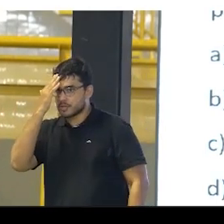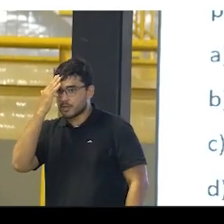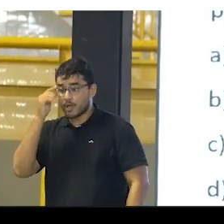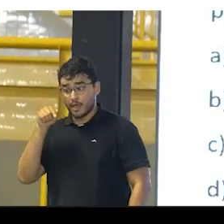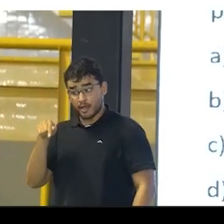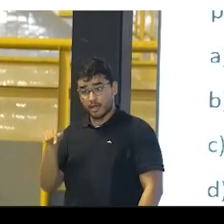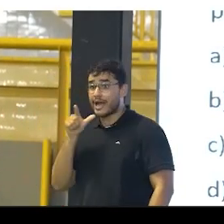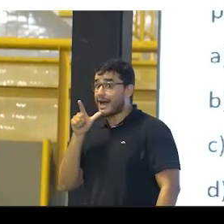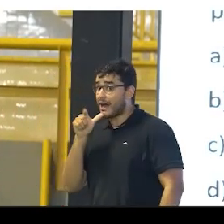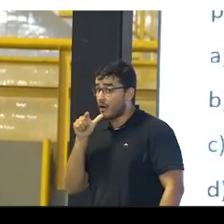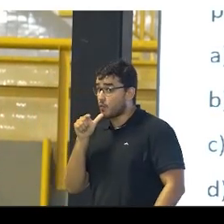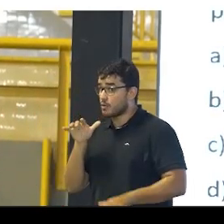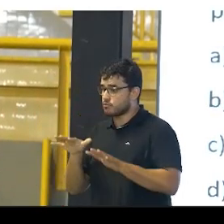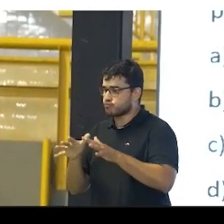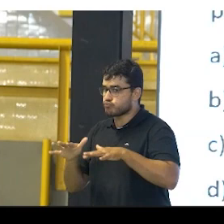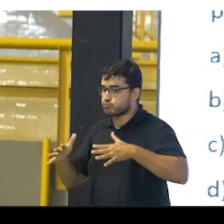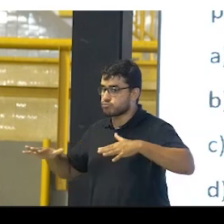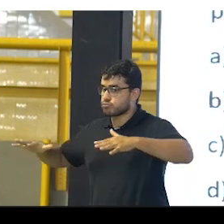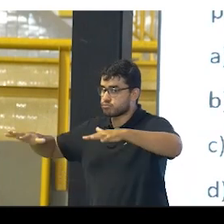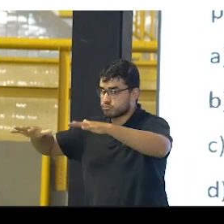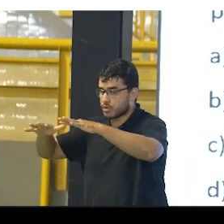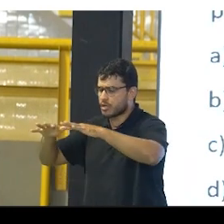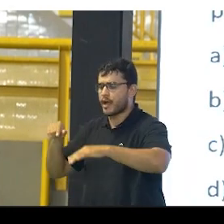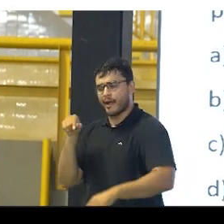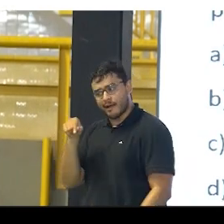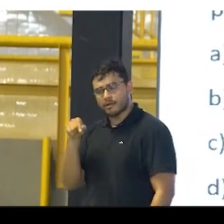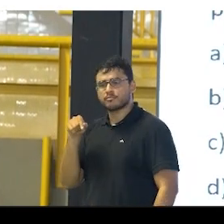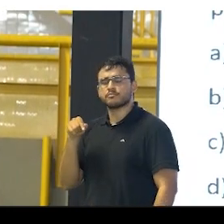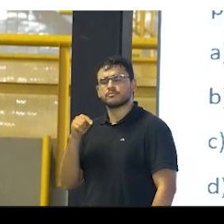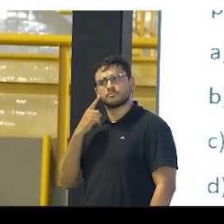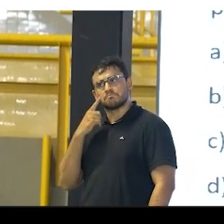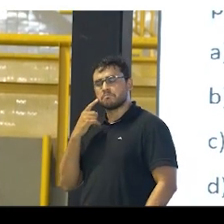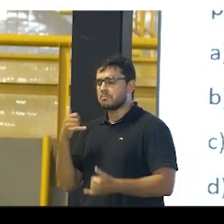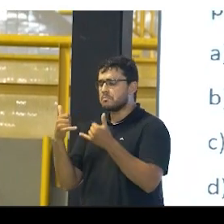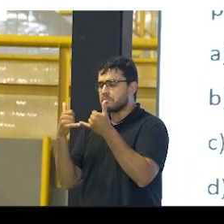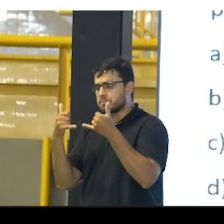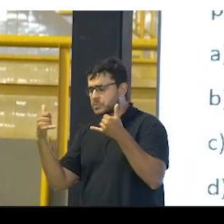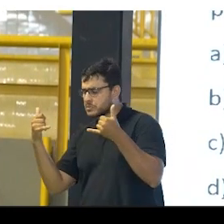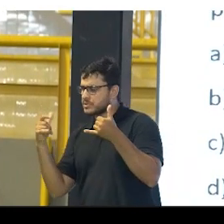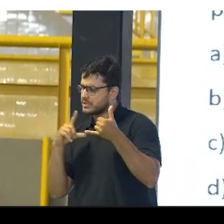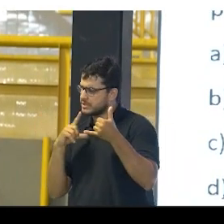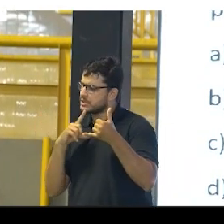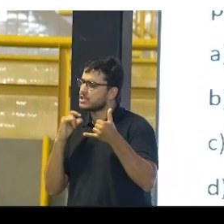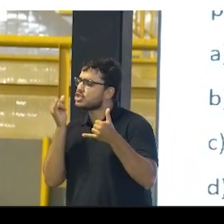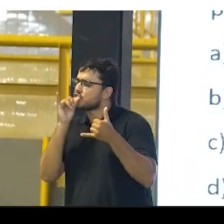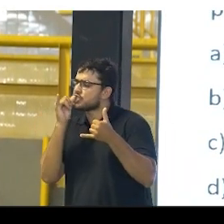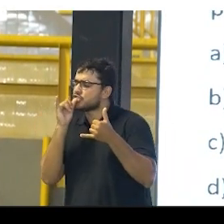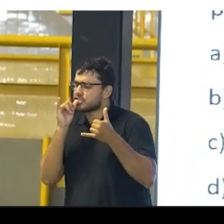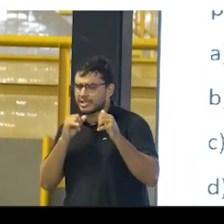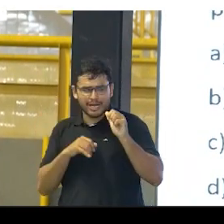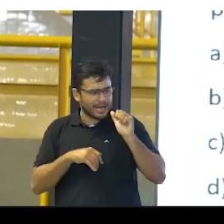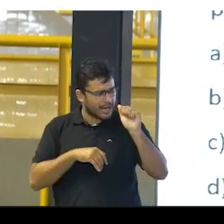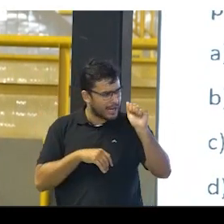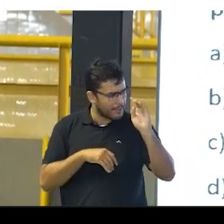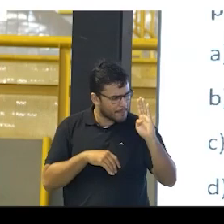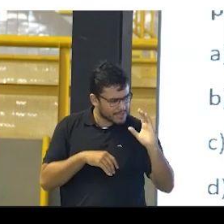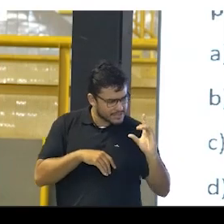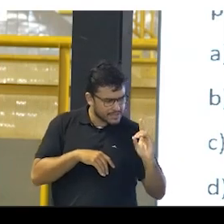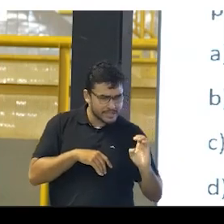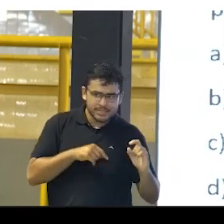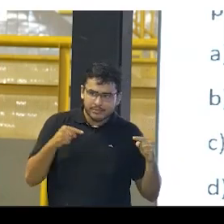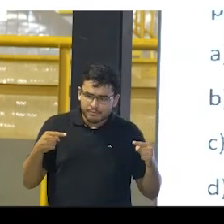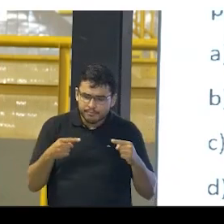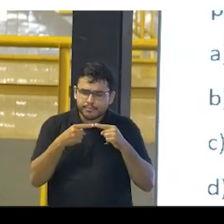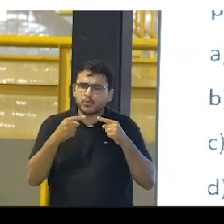eletricidade, esses processos têm em comum o fato de não provocar